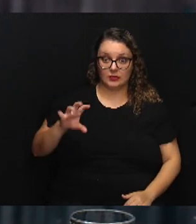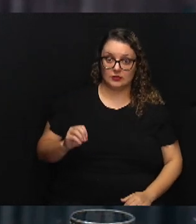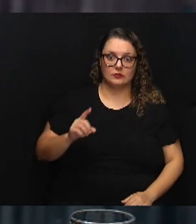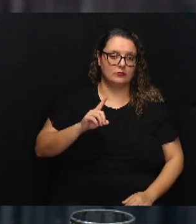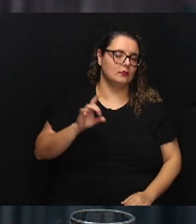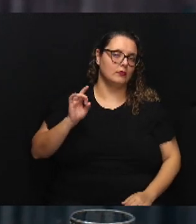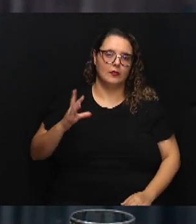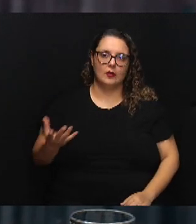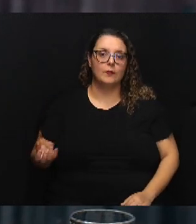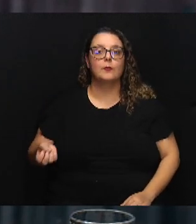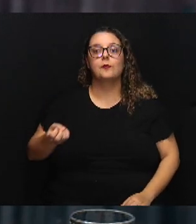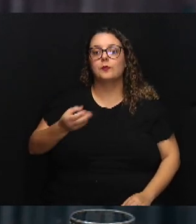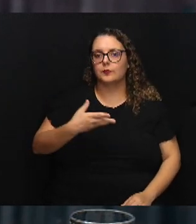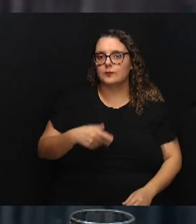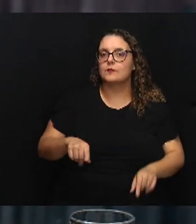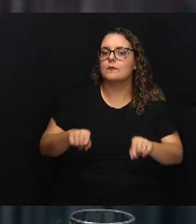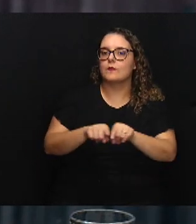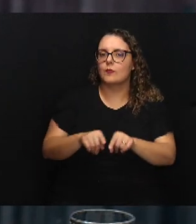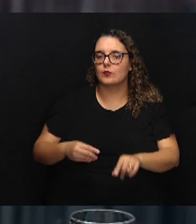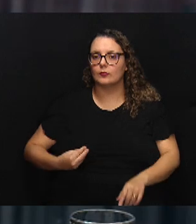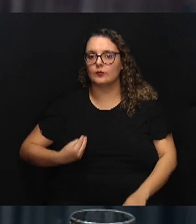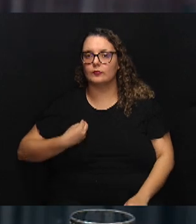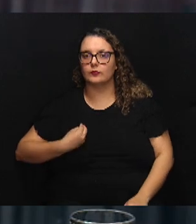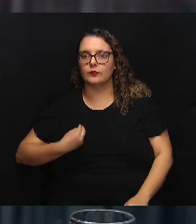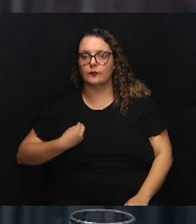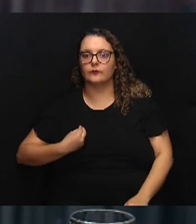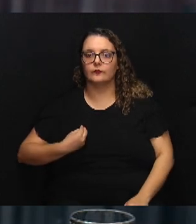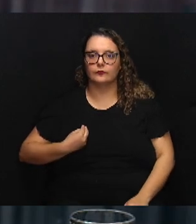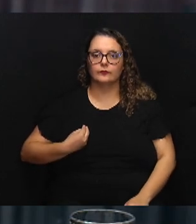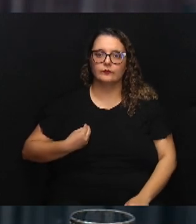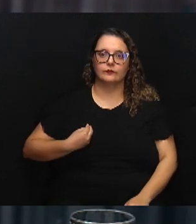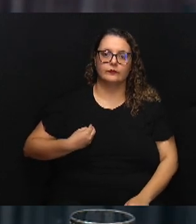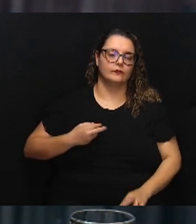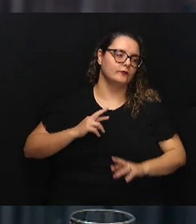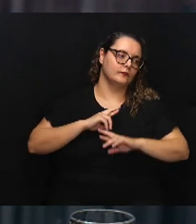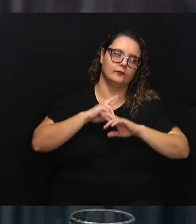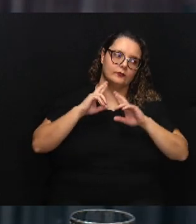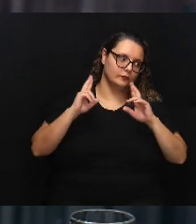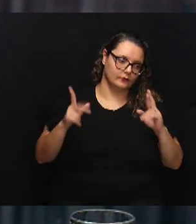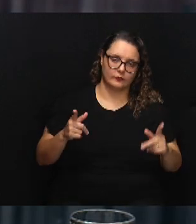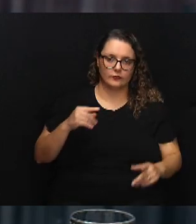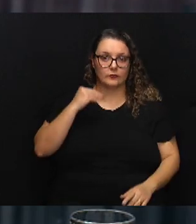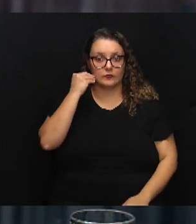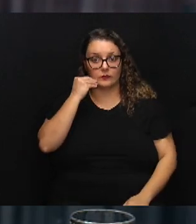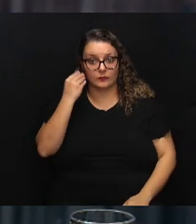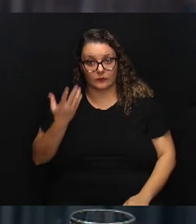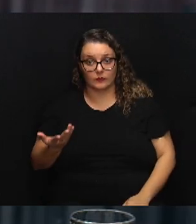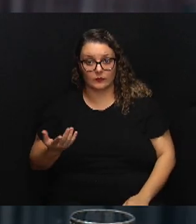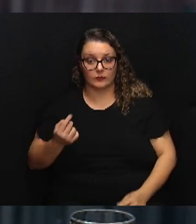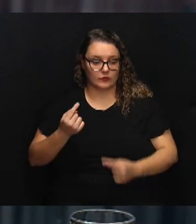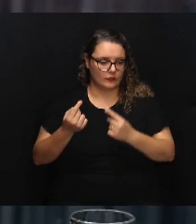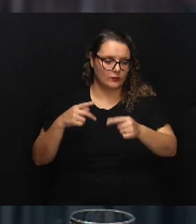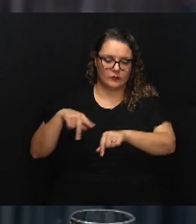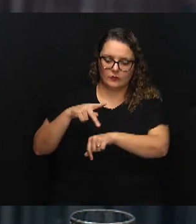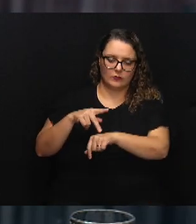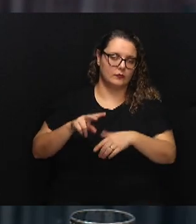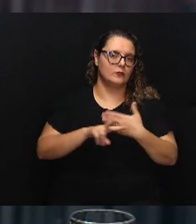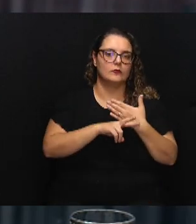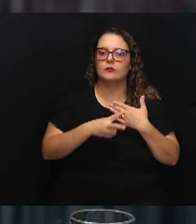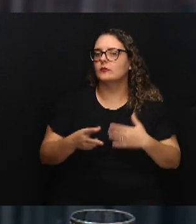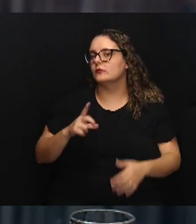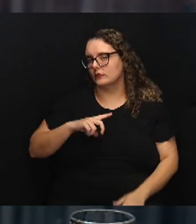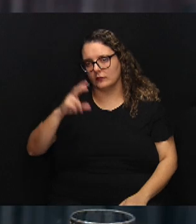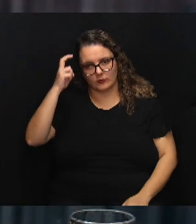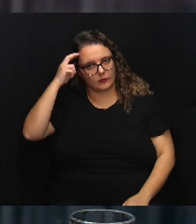só a questão do novo, mas é de viver realmente um lifestyle totalmente diferente. Sim. A gente sabe que cada país, consequentemente, tem sua